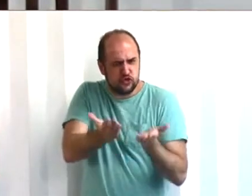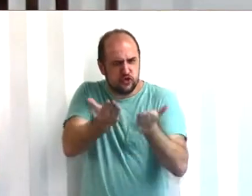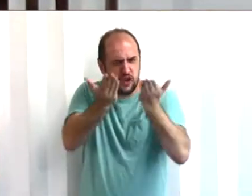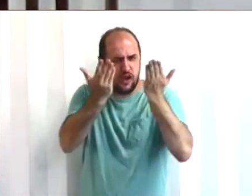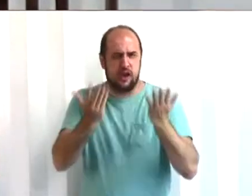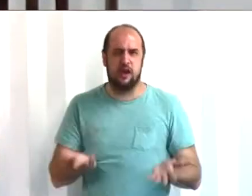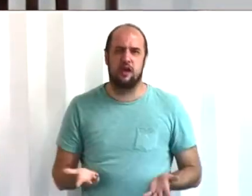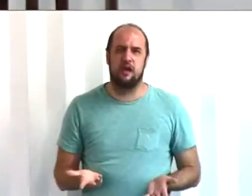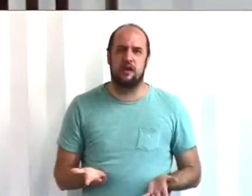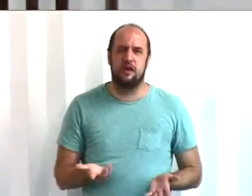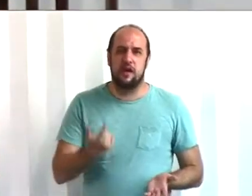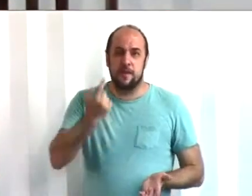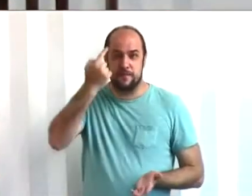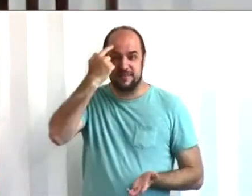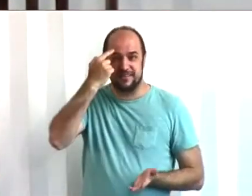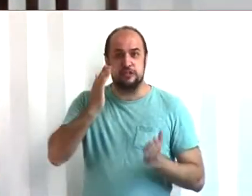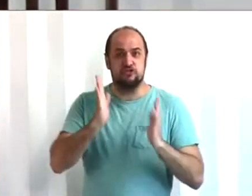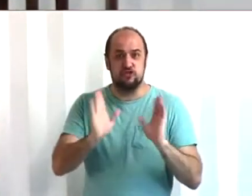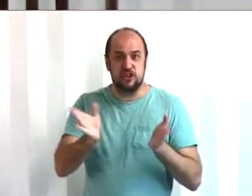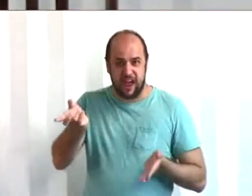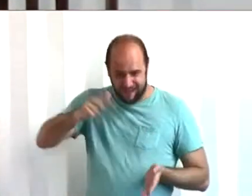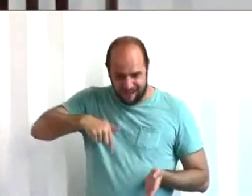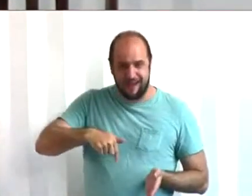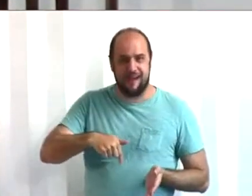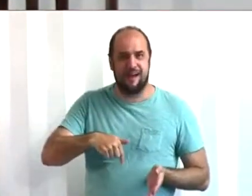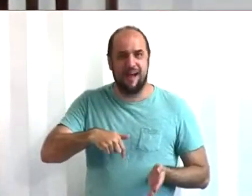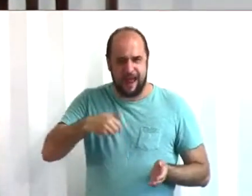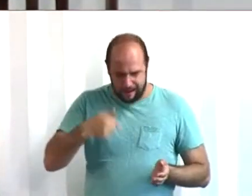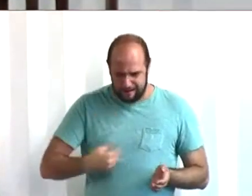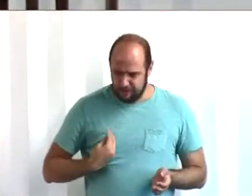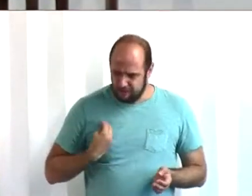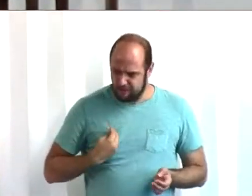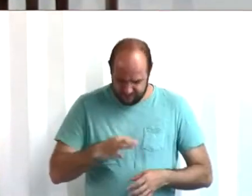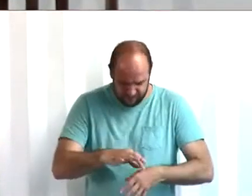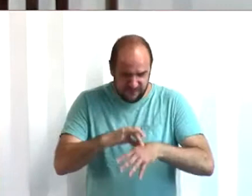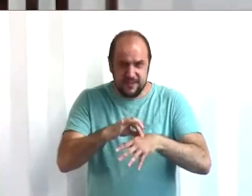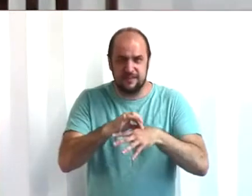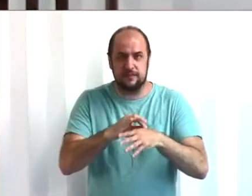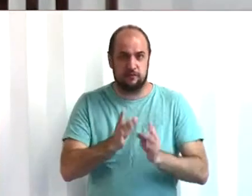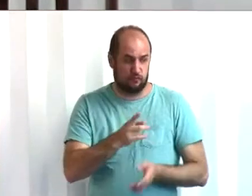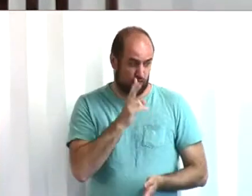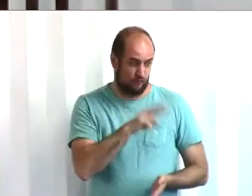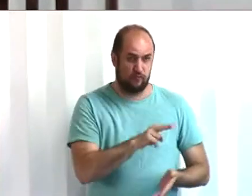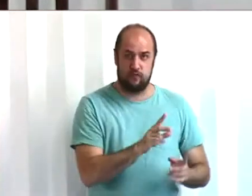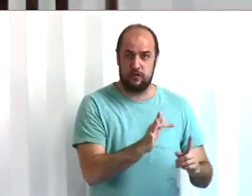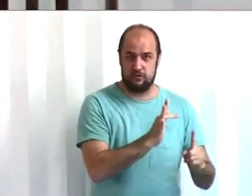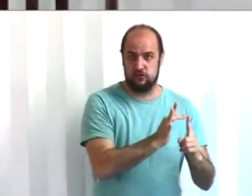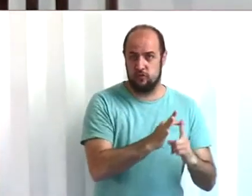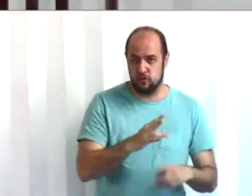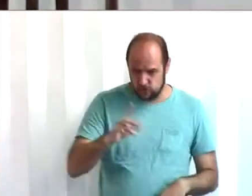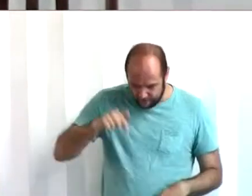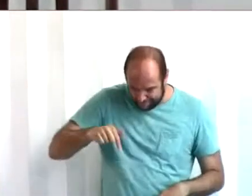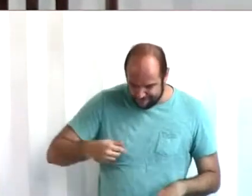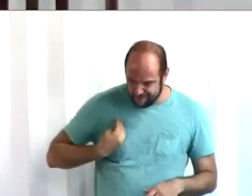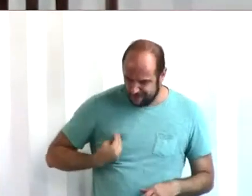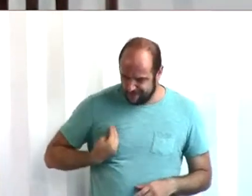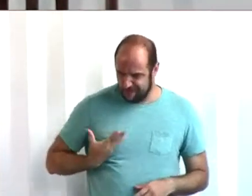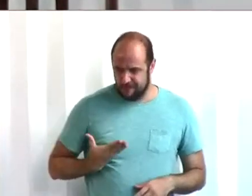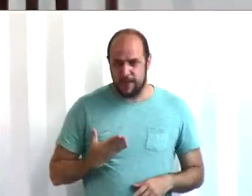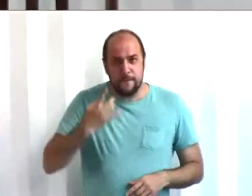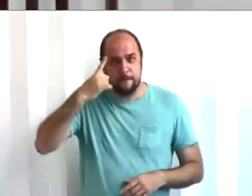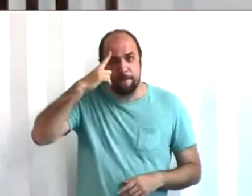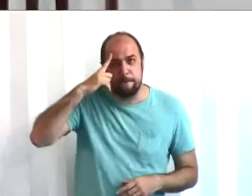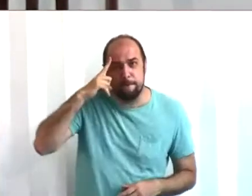para pensar que aquele que veio, manifestado em carne, como nós já vamos estudar, deixou uma ordem,